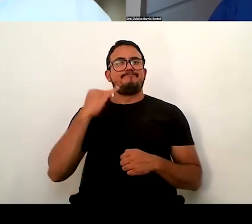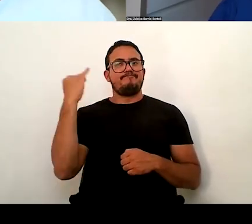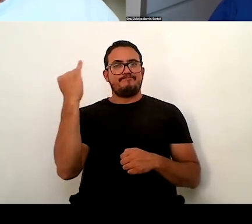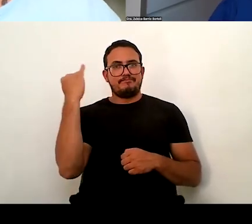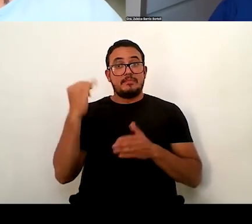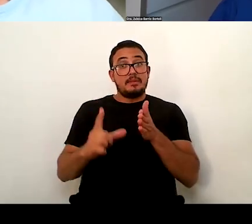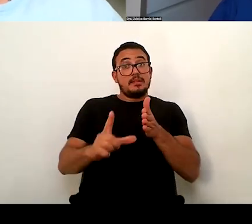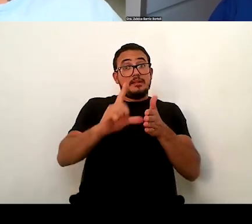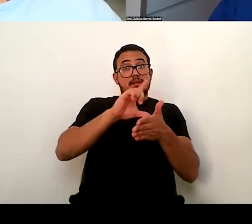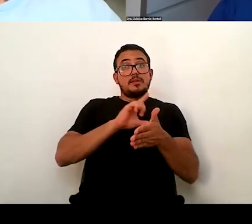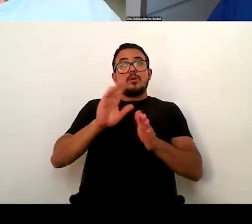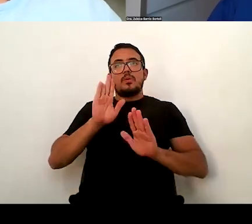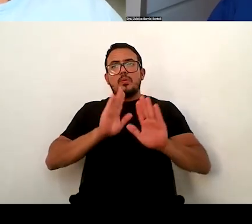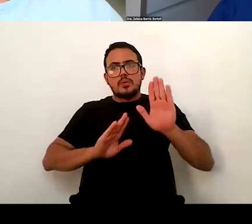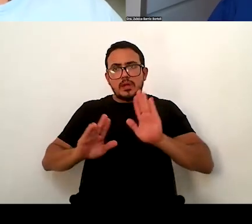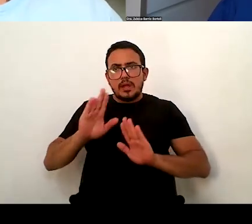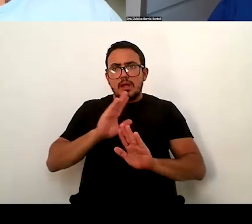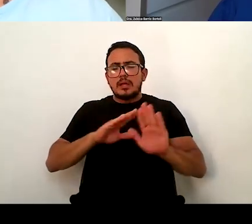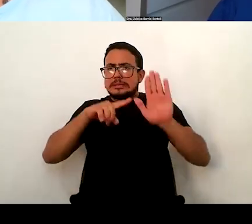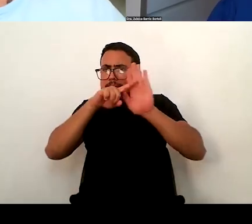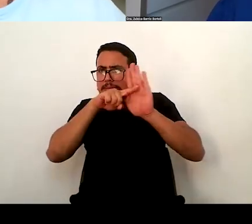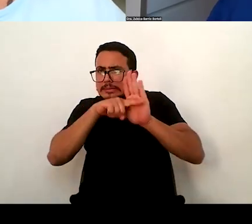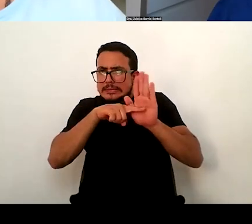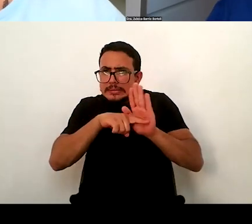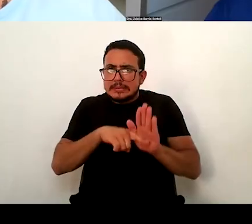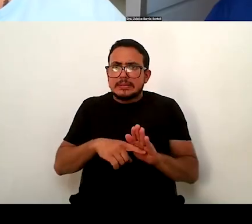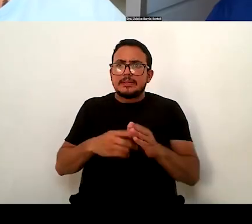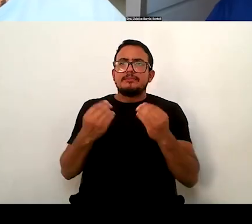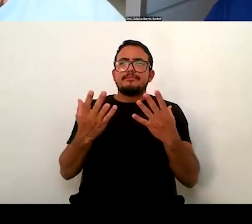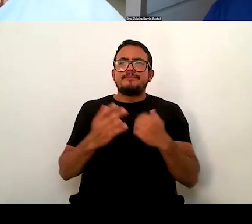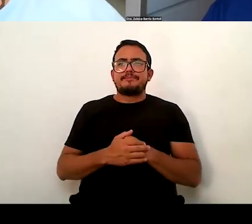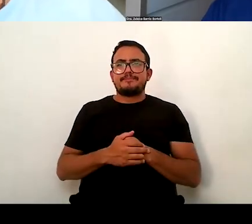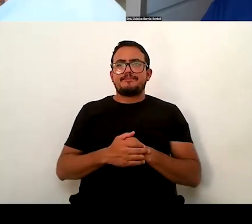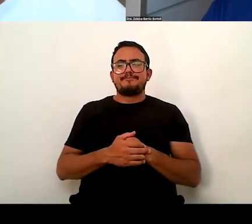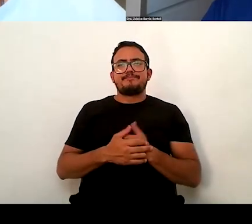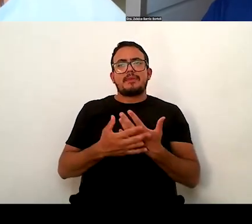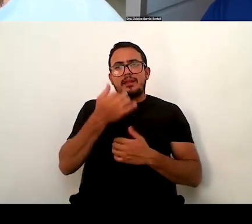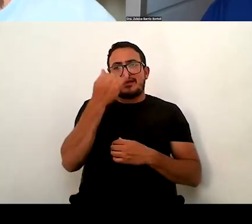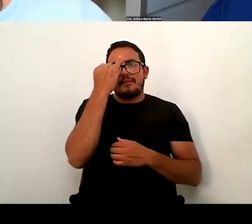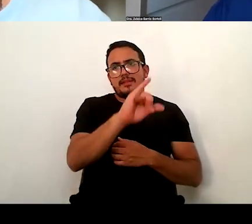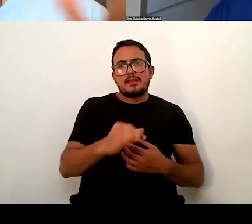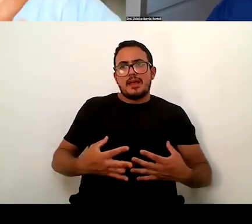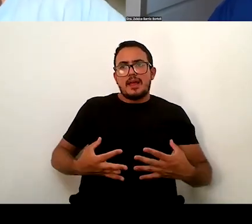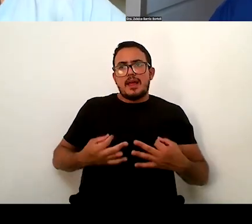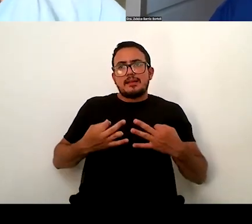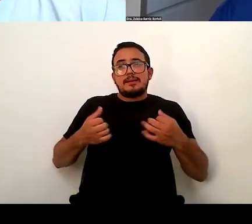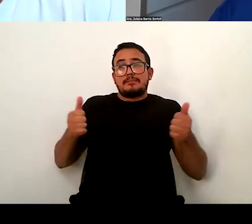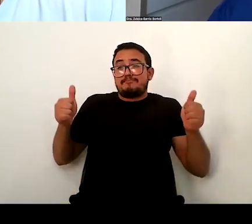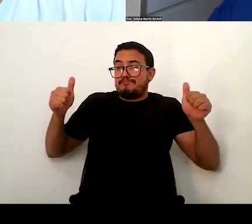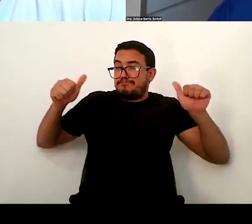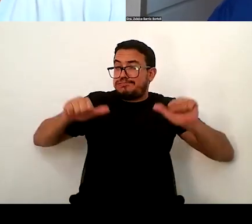prevenção, para que os casos não sejam depois agravados. Então, para isso, nós